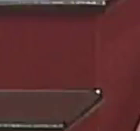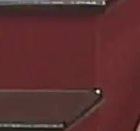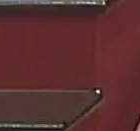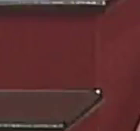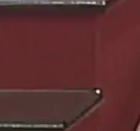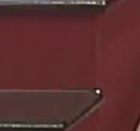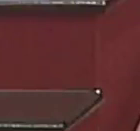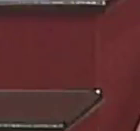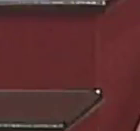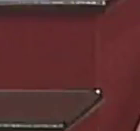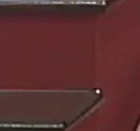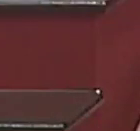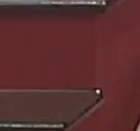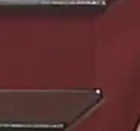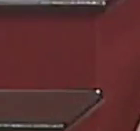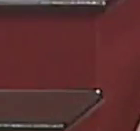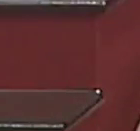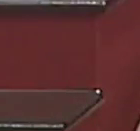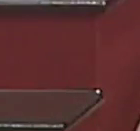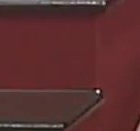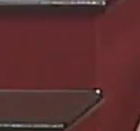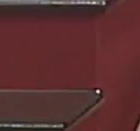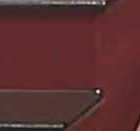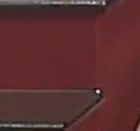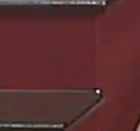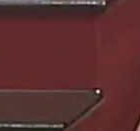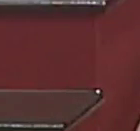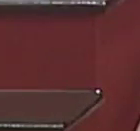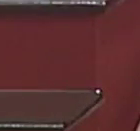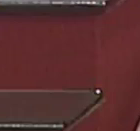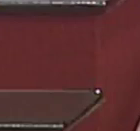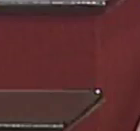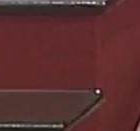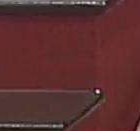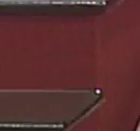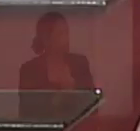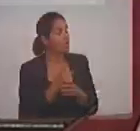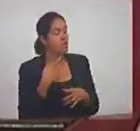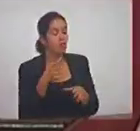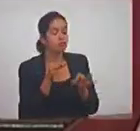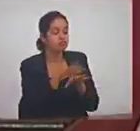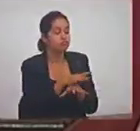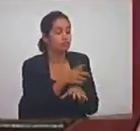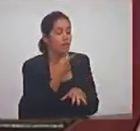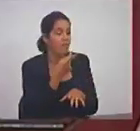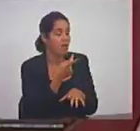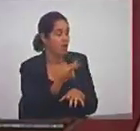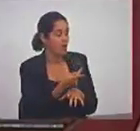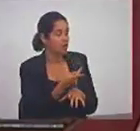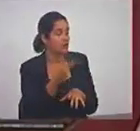tinha compromisso de ressarcí-lo, e até hoje isso não aconteceu. E para encerrar, senhor presidente, eu gostaria de me referir aqui à questão do